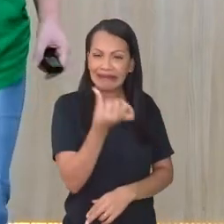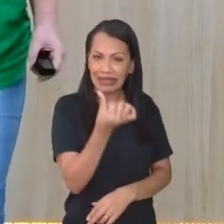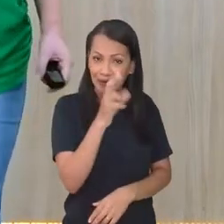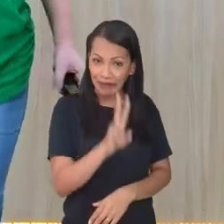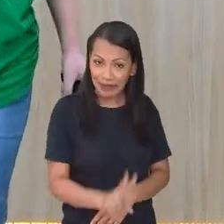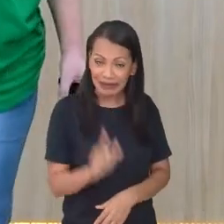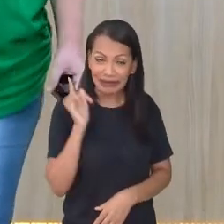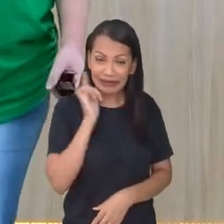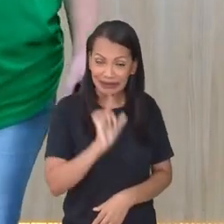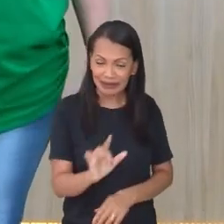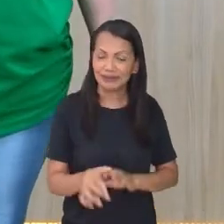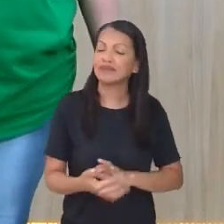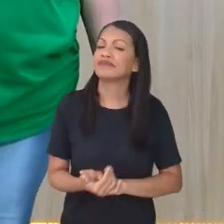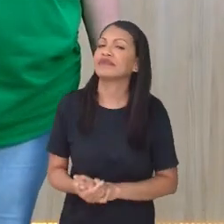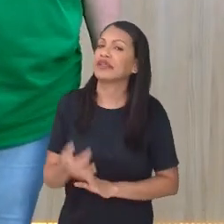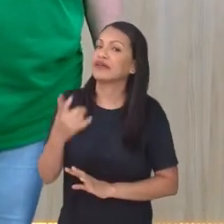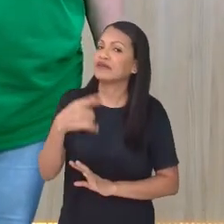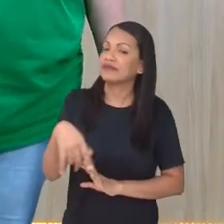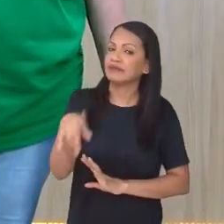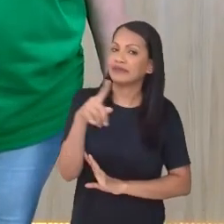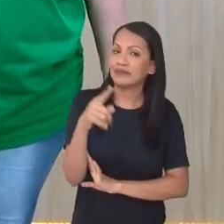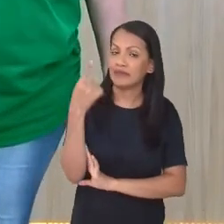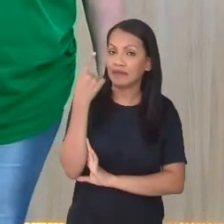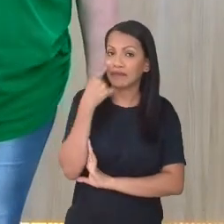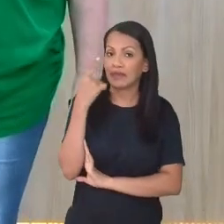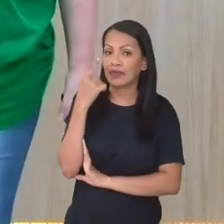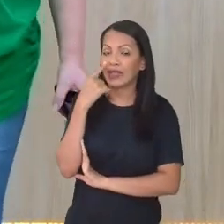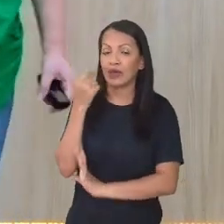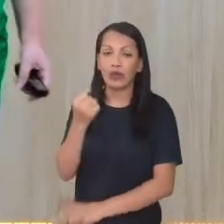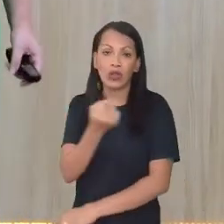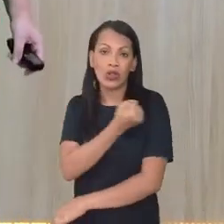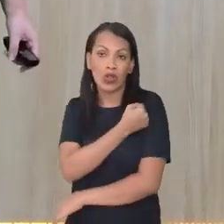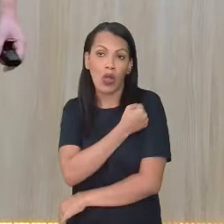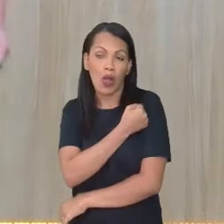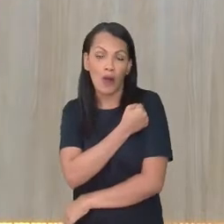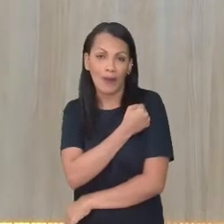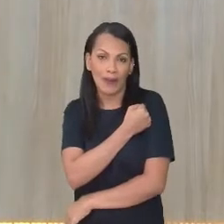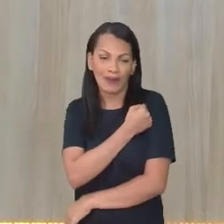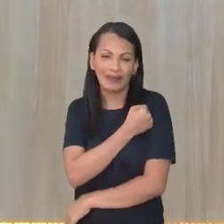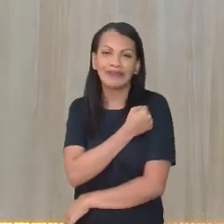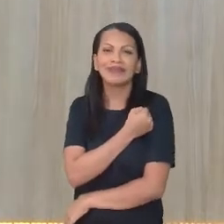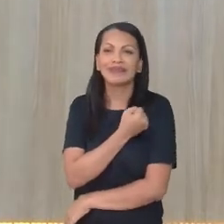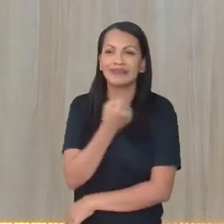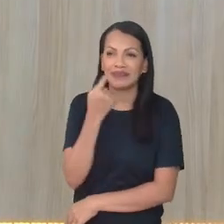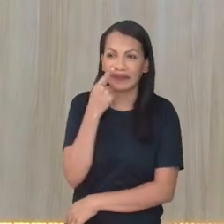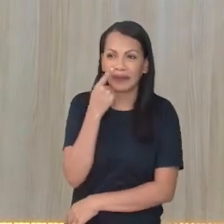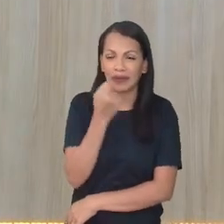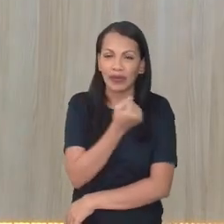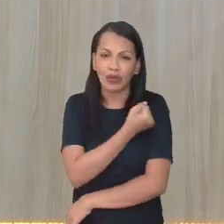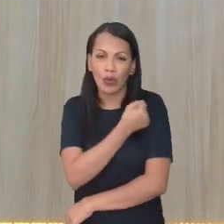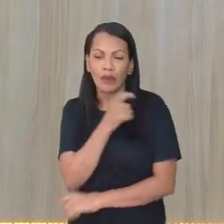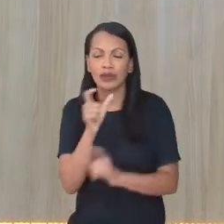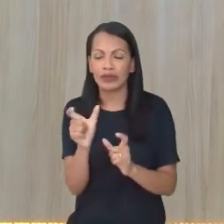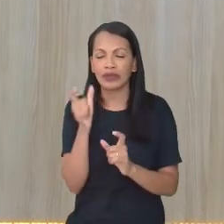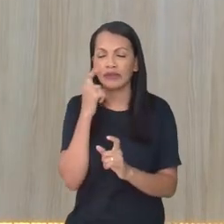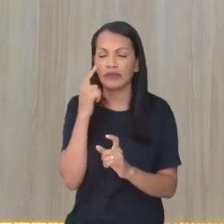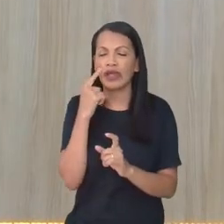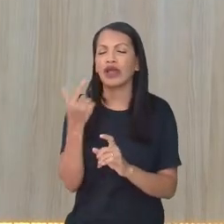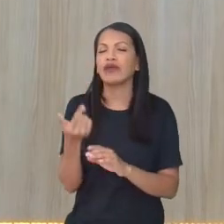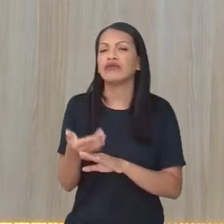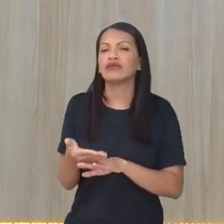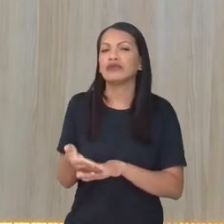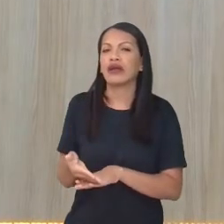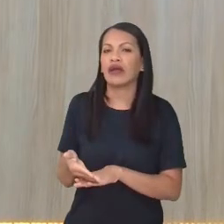gente, quando vocês escutarem os nomes dos polígonos, esse prefixo que vem antes,